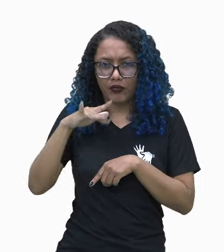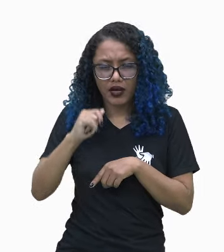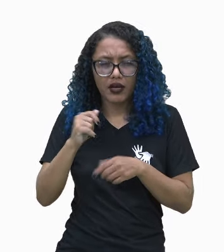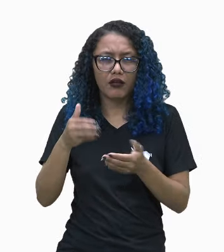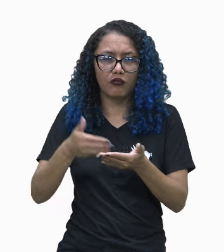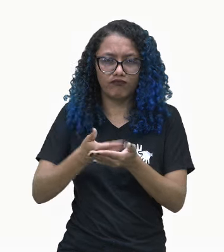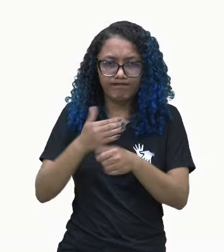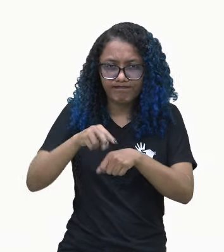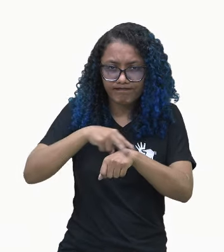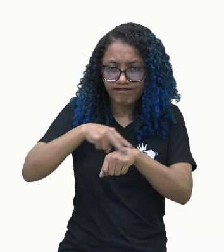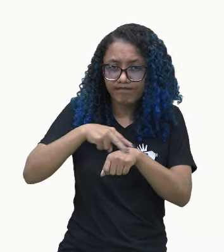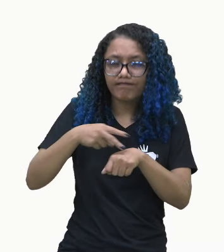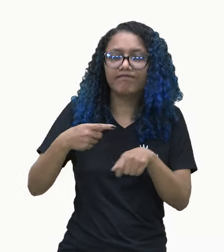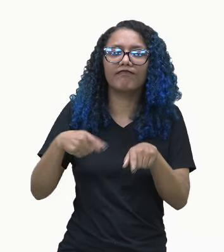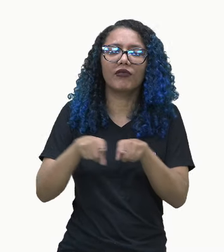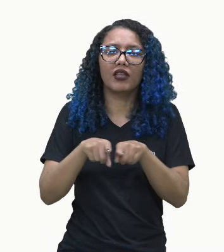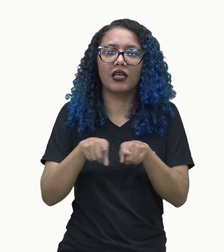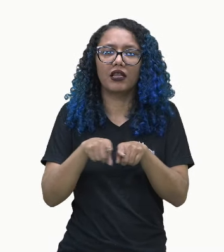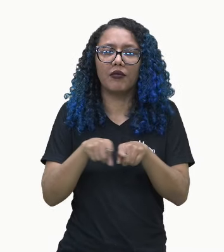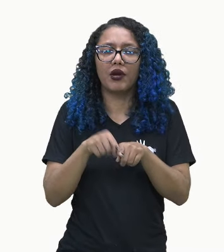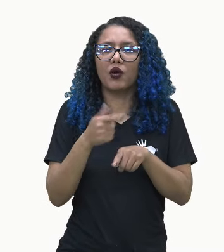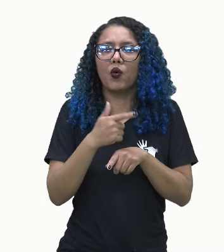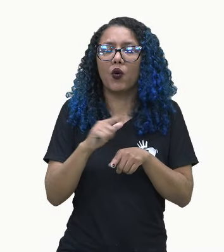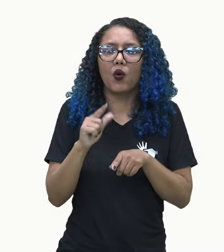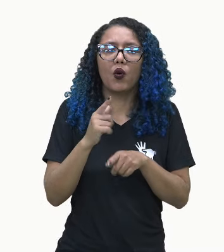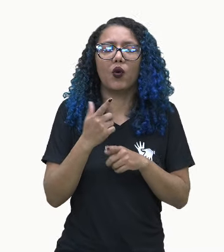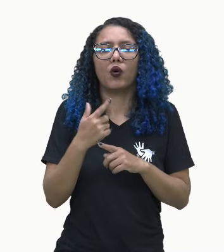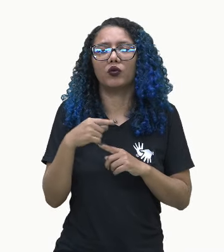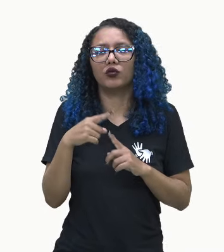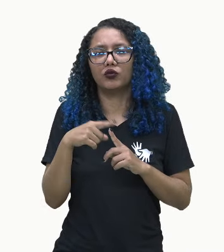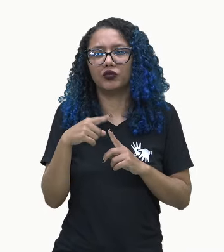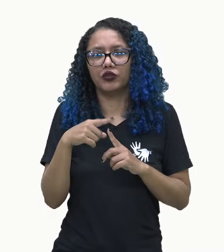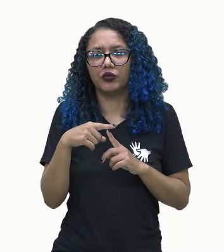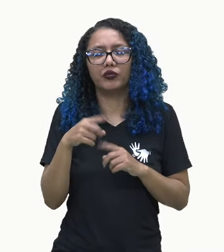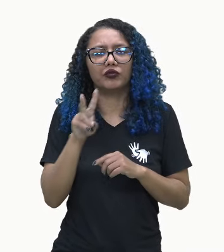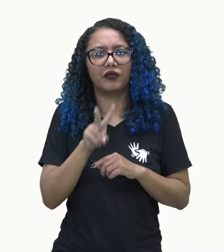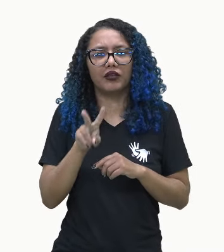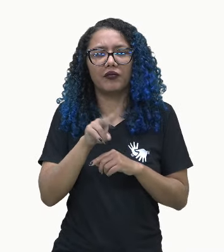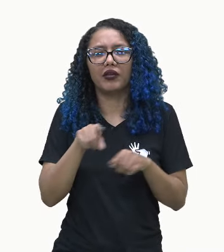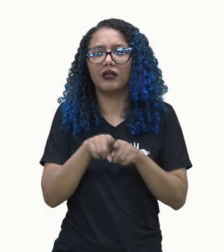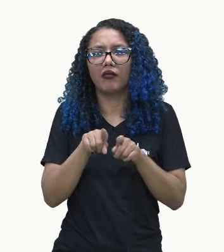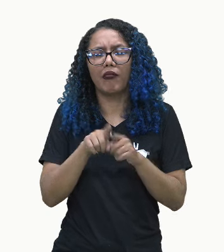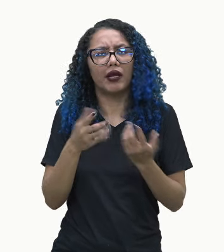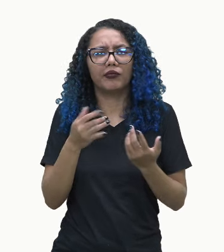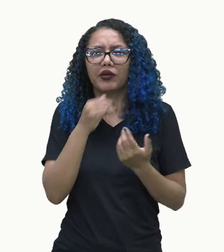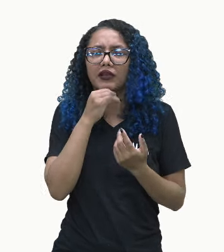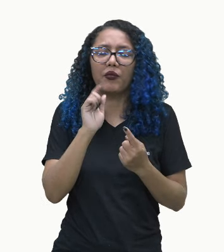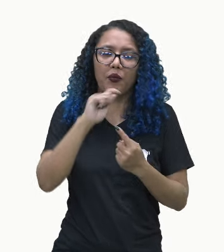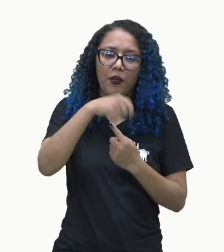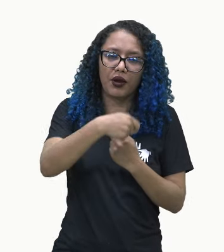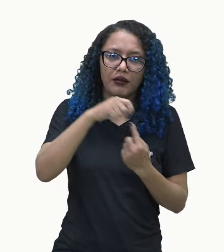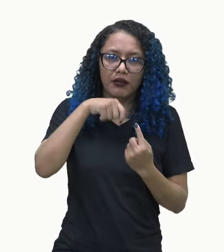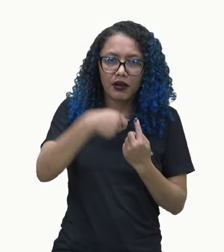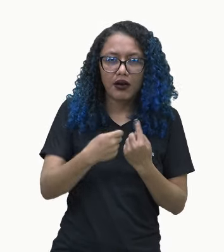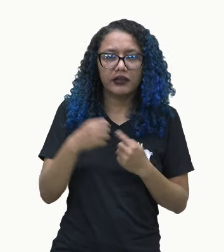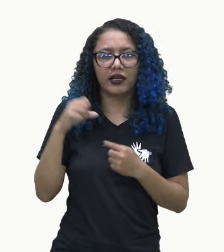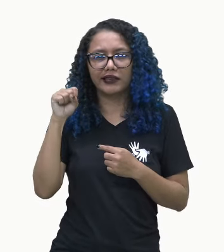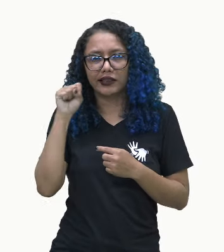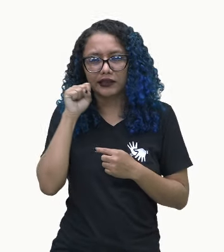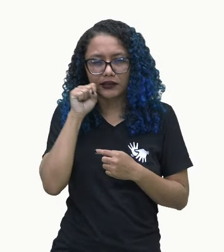Abacate, também outras formas de disponibilidade de vitaminas como banana,